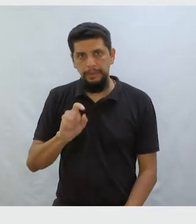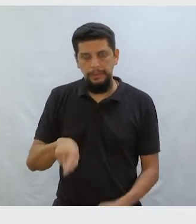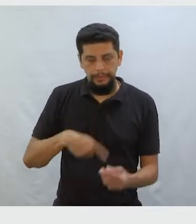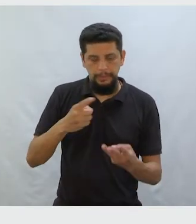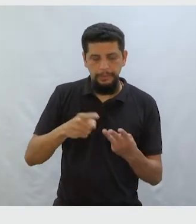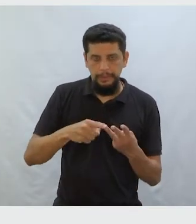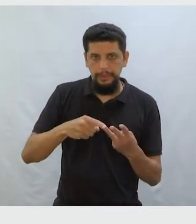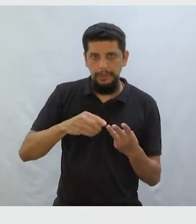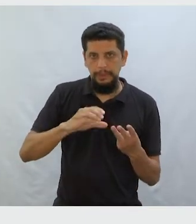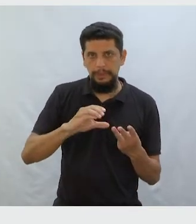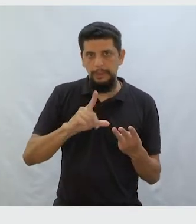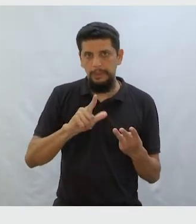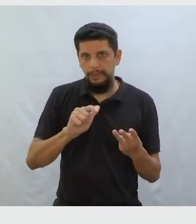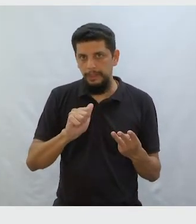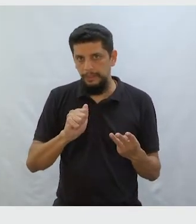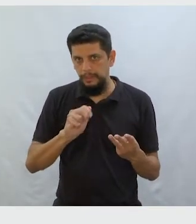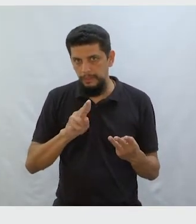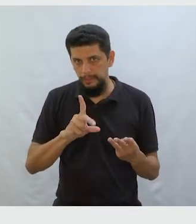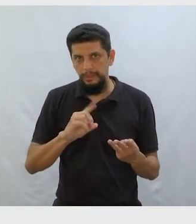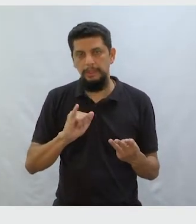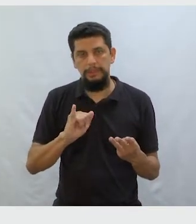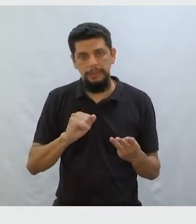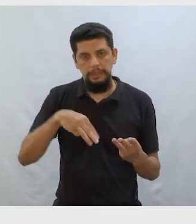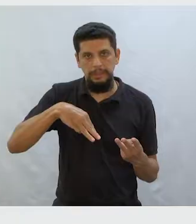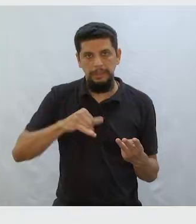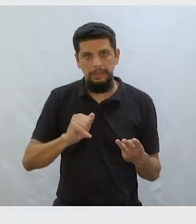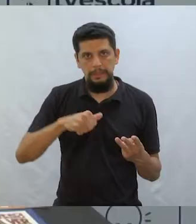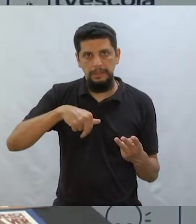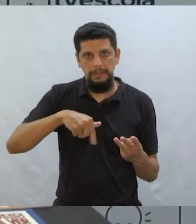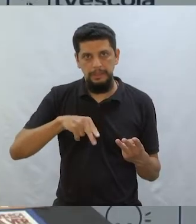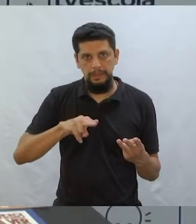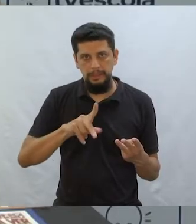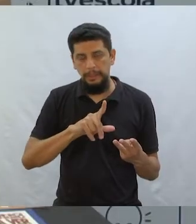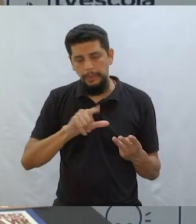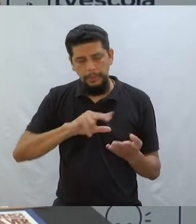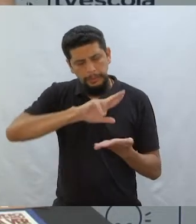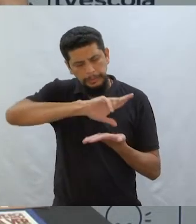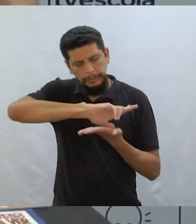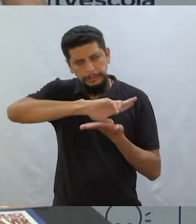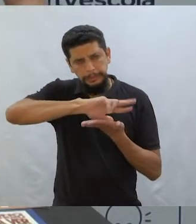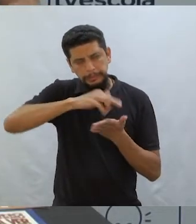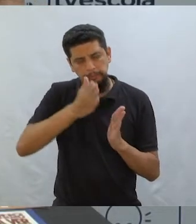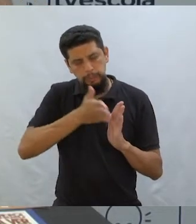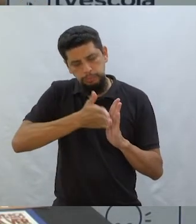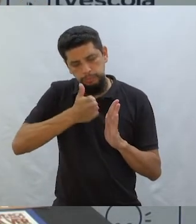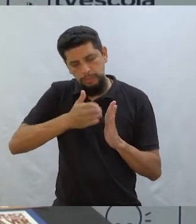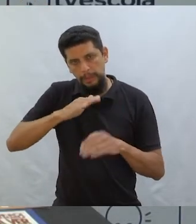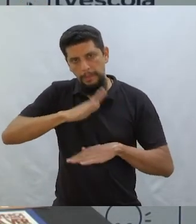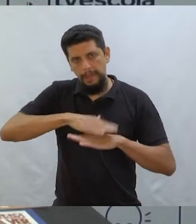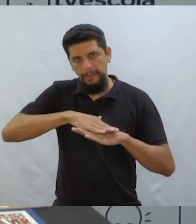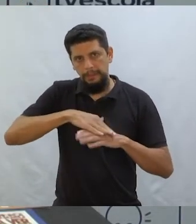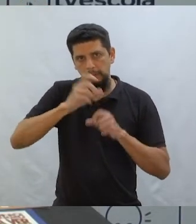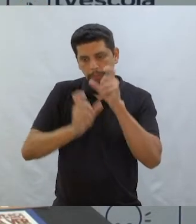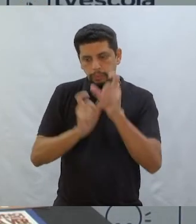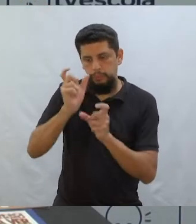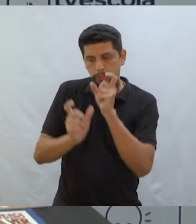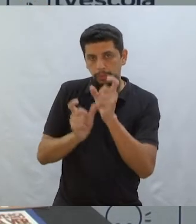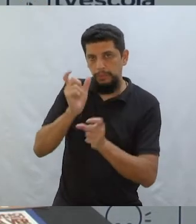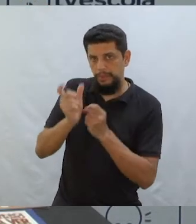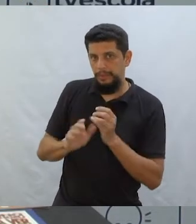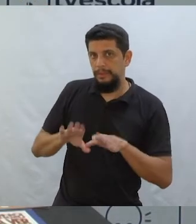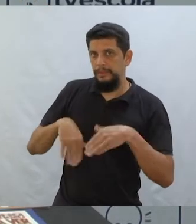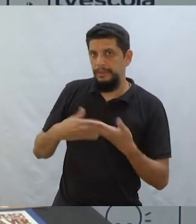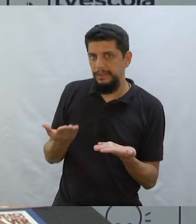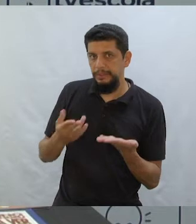Cláudio o Cláudio trouxe o Miguel e o Miguel e assim vai trazendo as pessoas